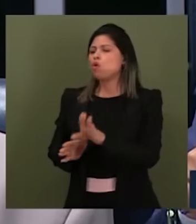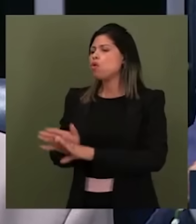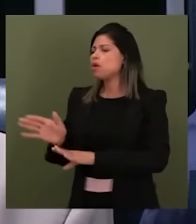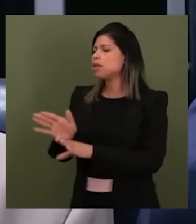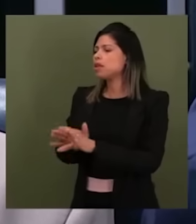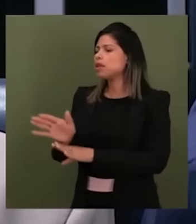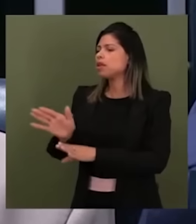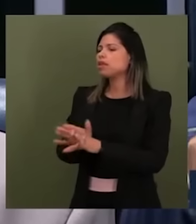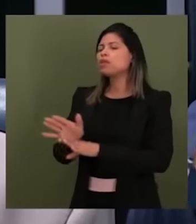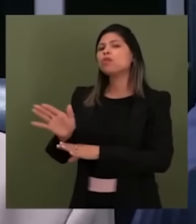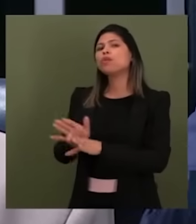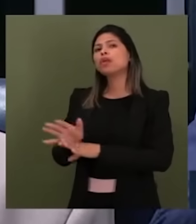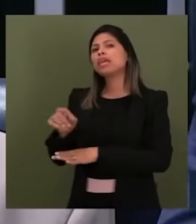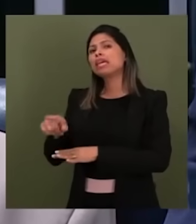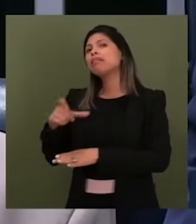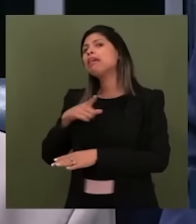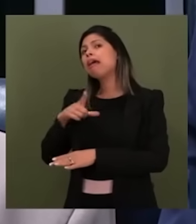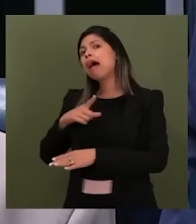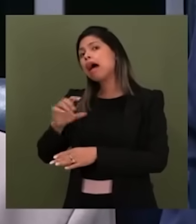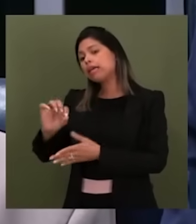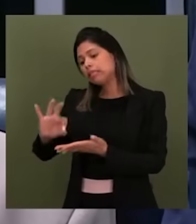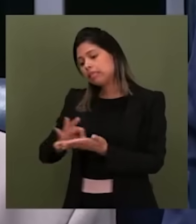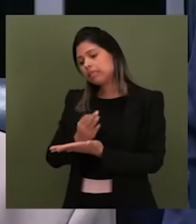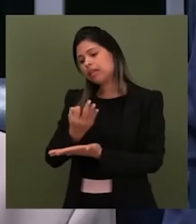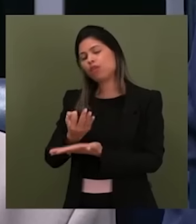Nacional de Saúde, que tem a assinatura da ministra,